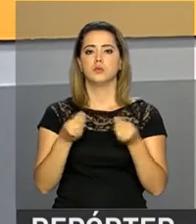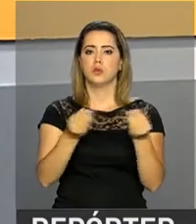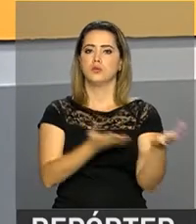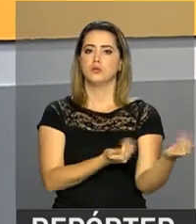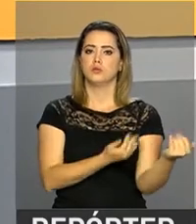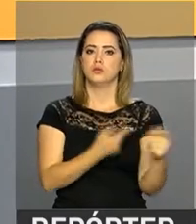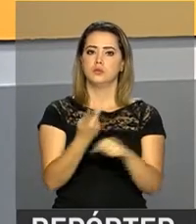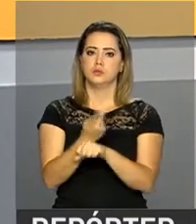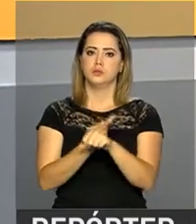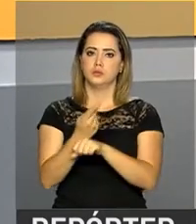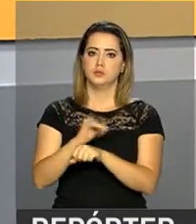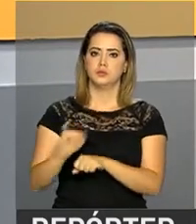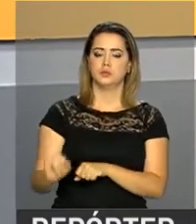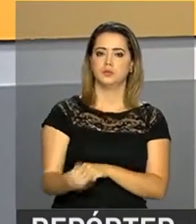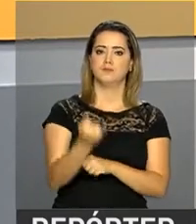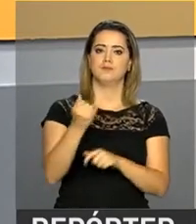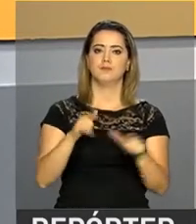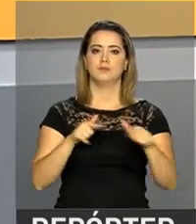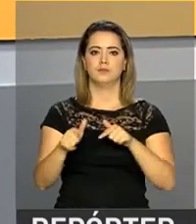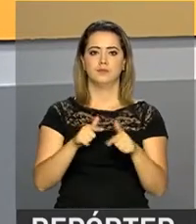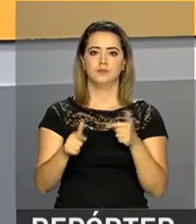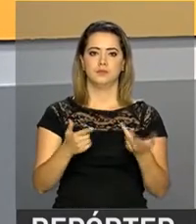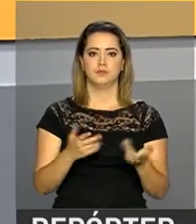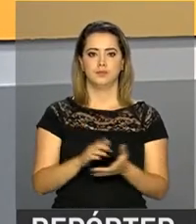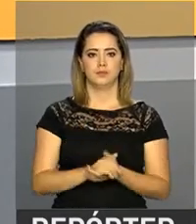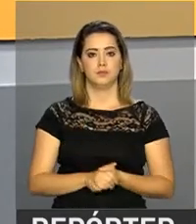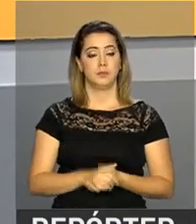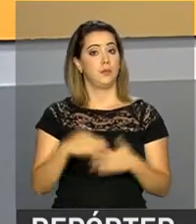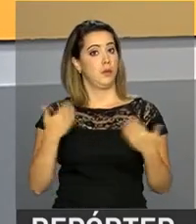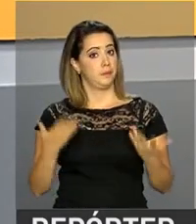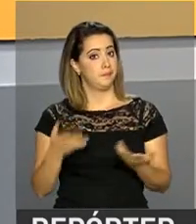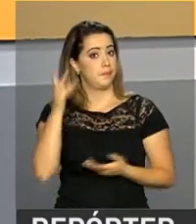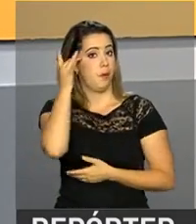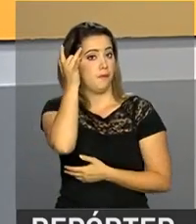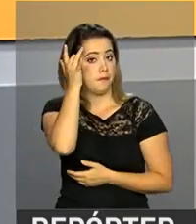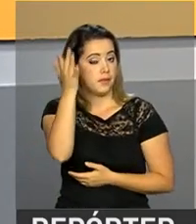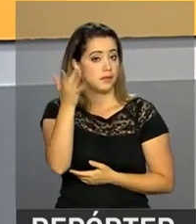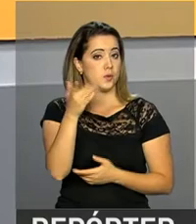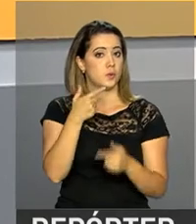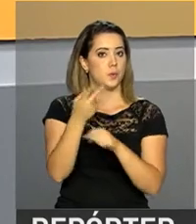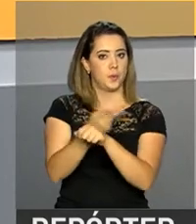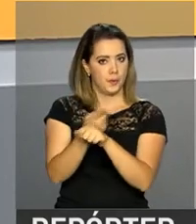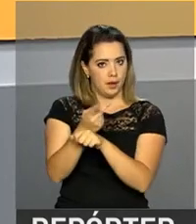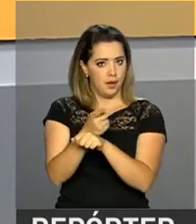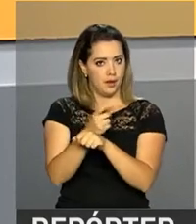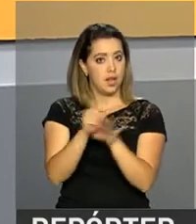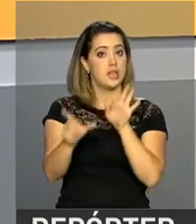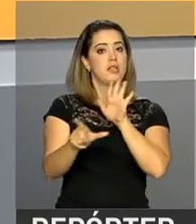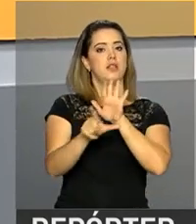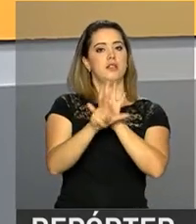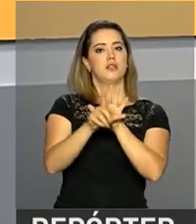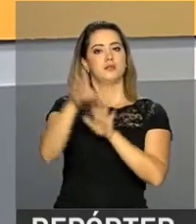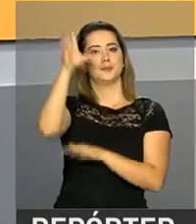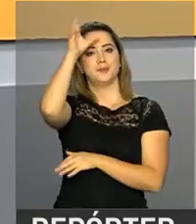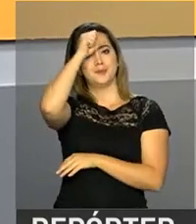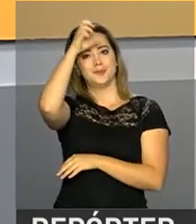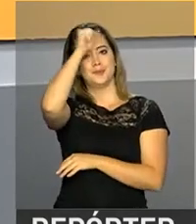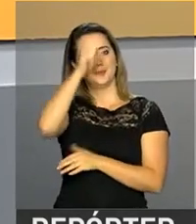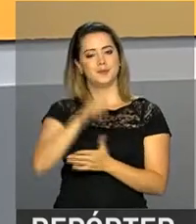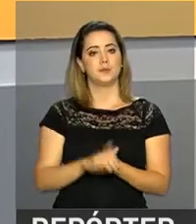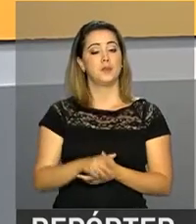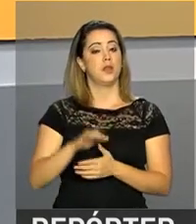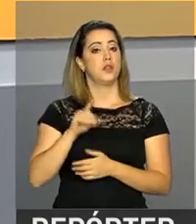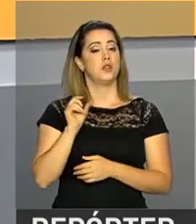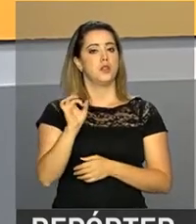levam jovens a procurar uma oportunidade no mercado de trabalho. E para facilitar essa busca, existe a Lei da